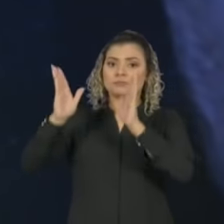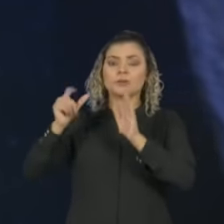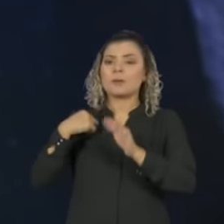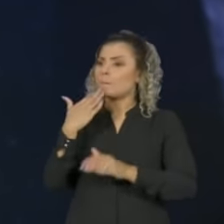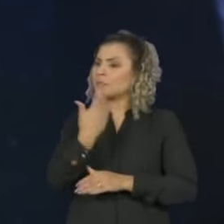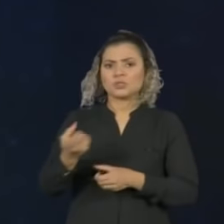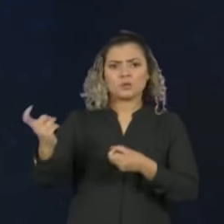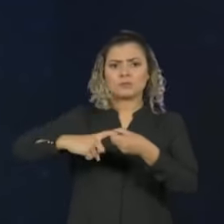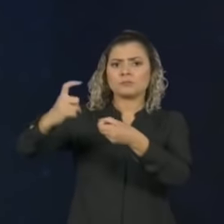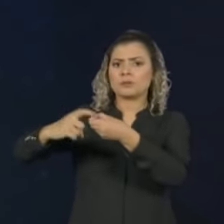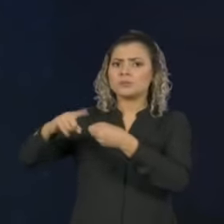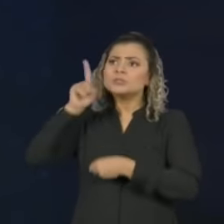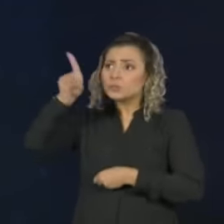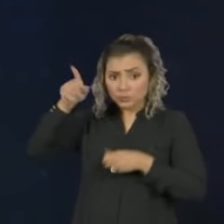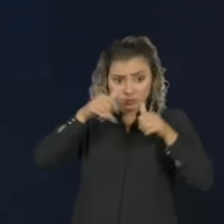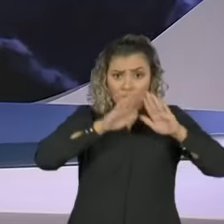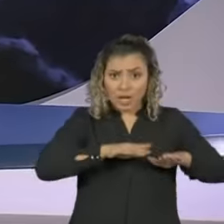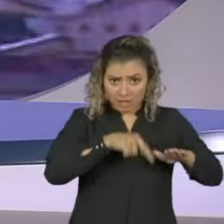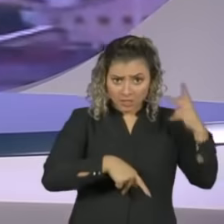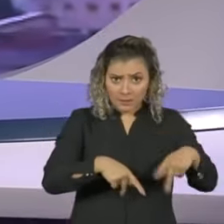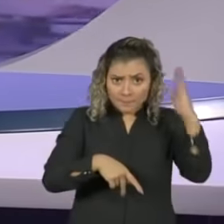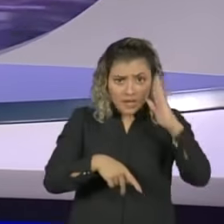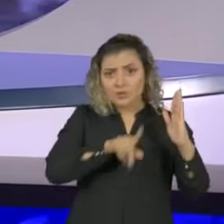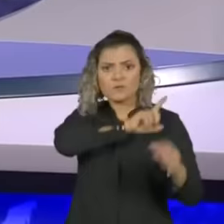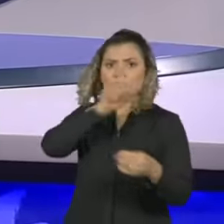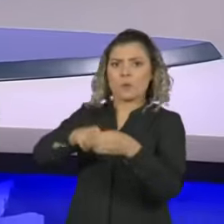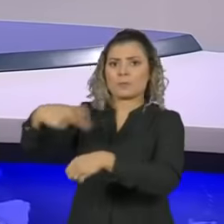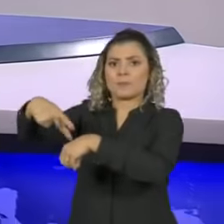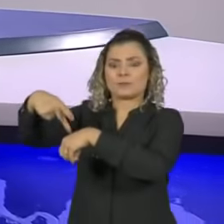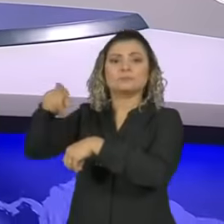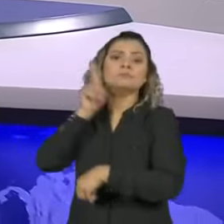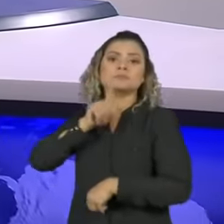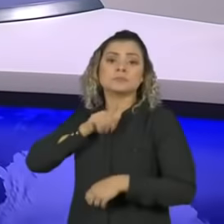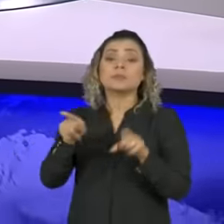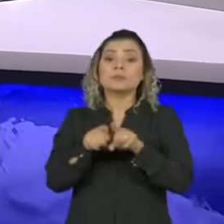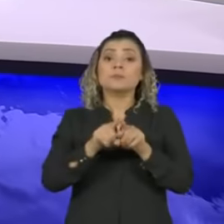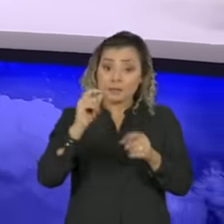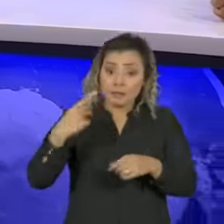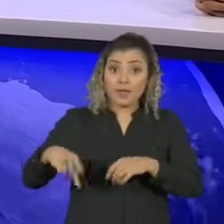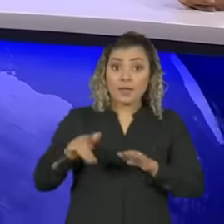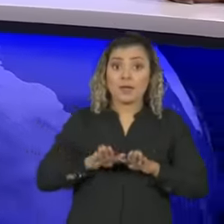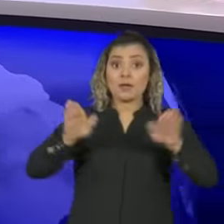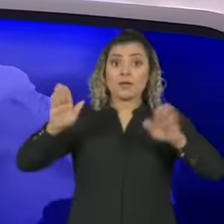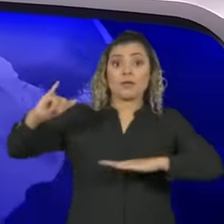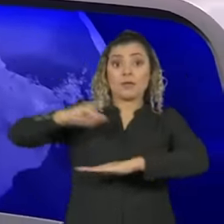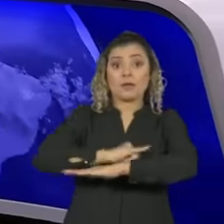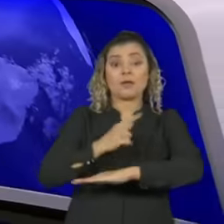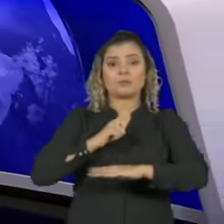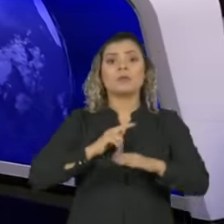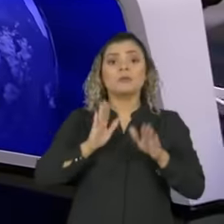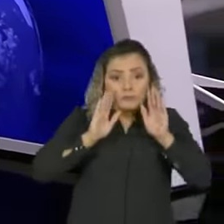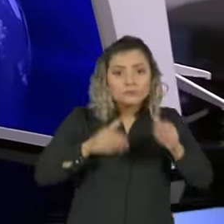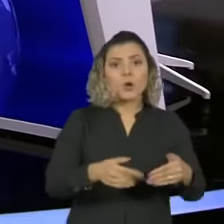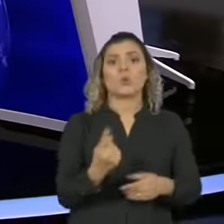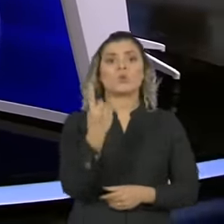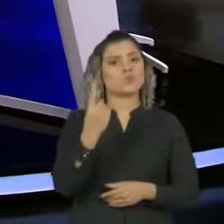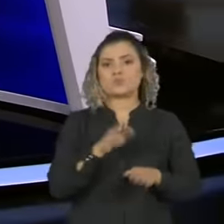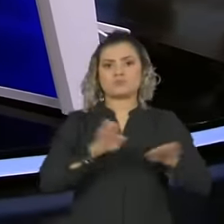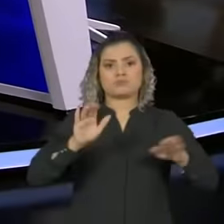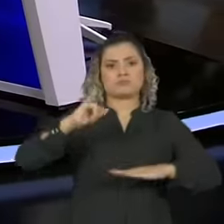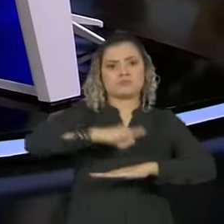de americanos que estão no Brasil. Com menos voos, maior aeroporto do Brasil concentra operações internacionais em um único